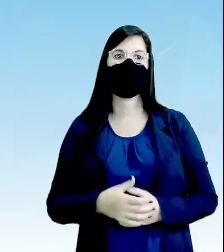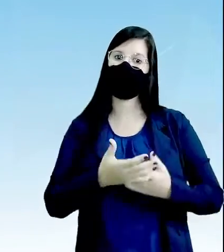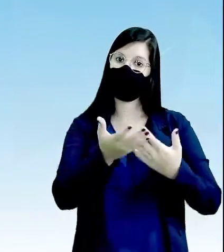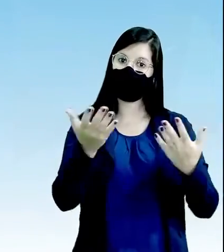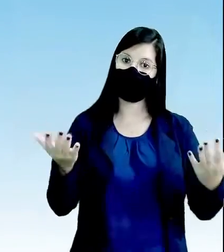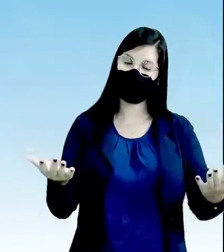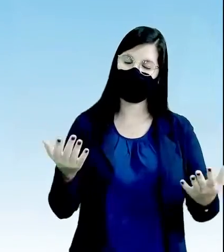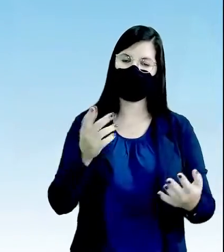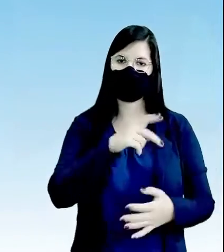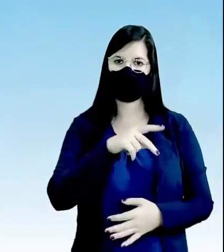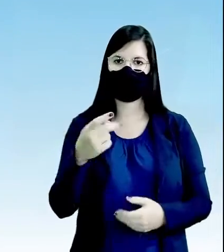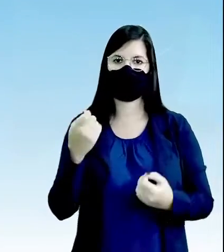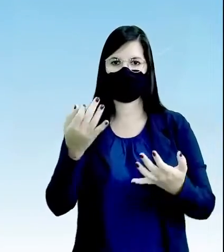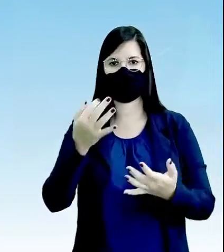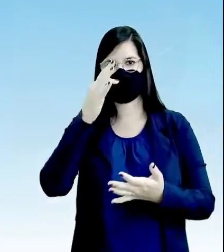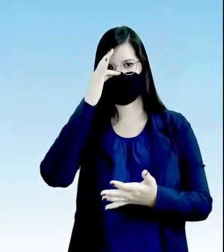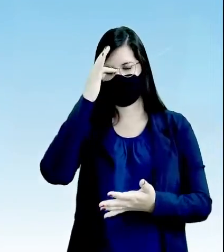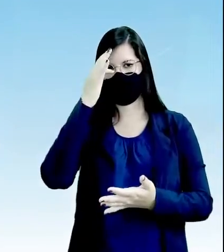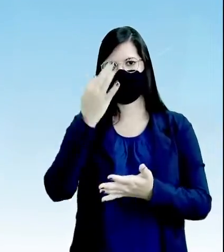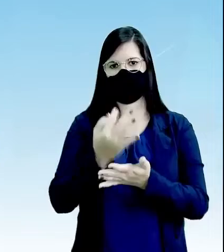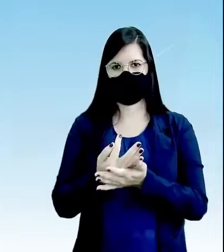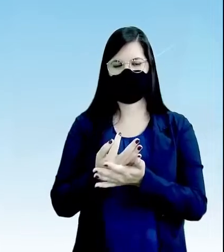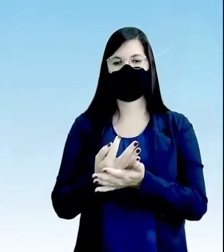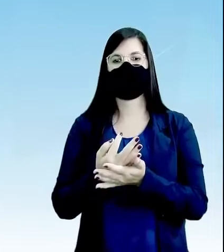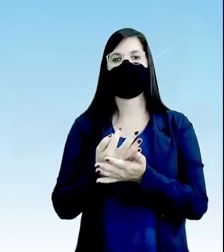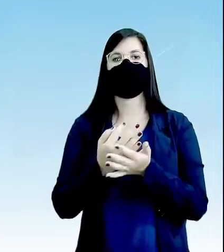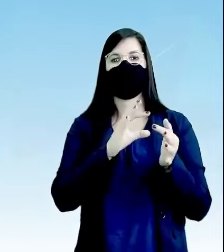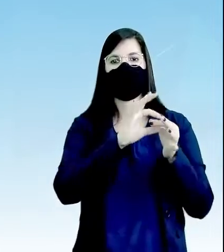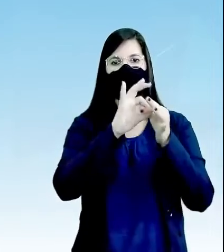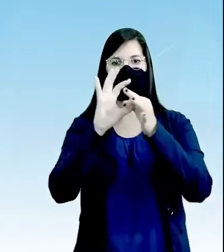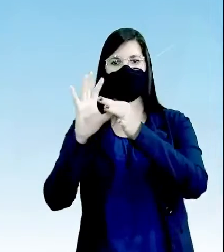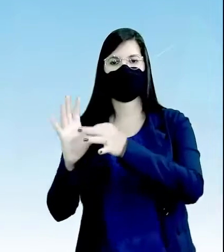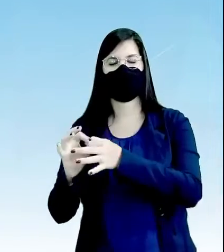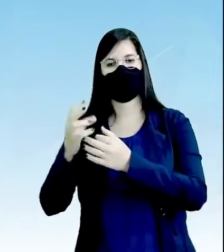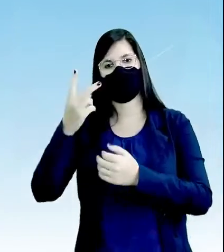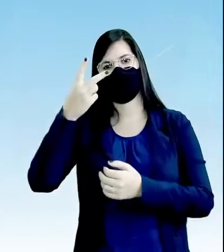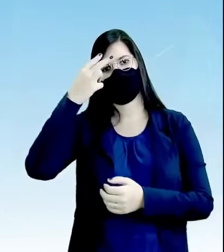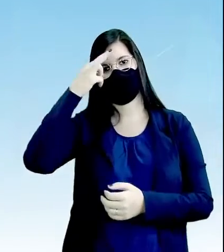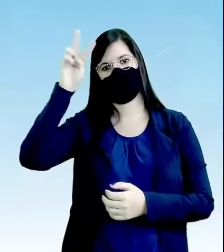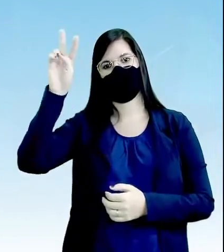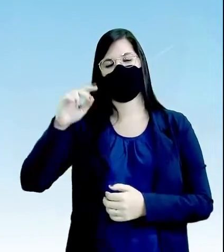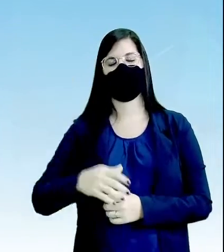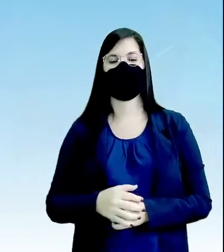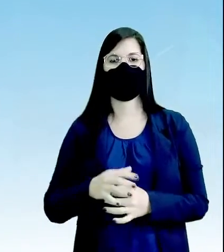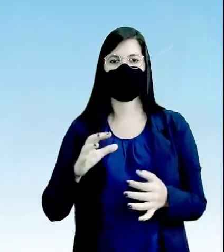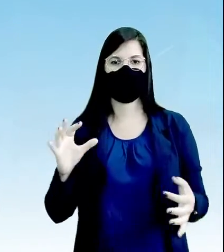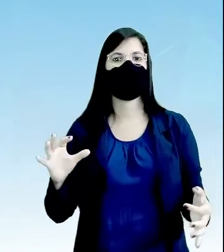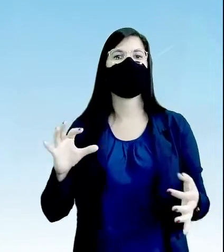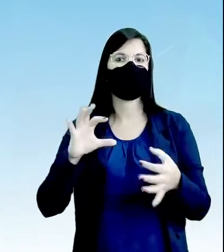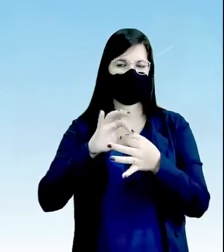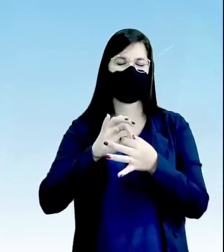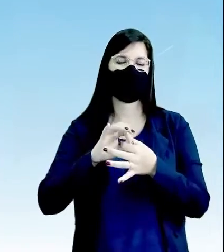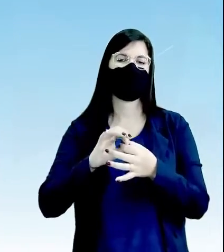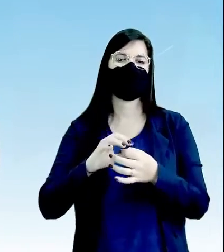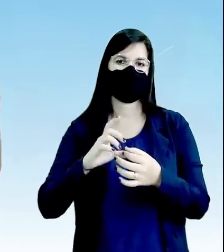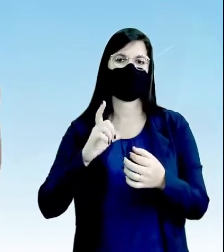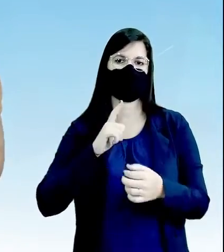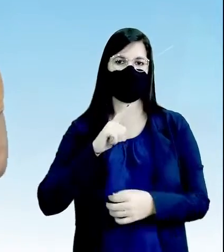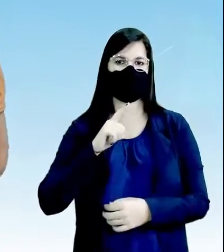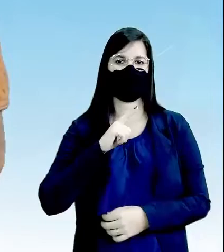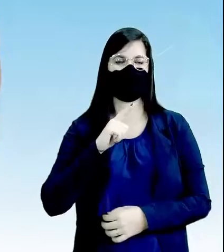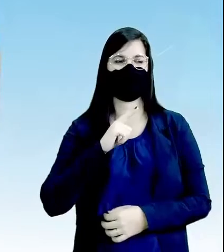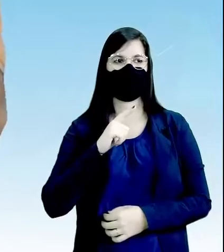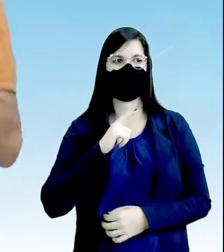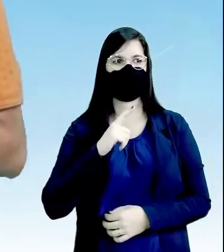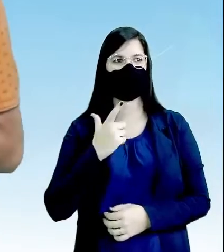professor acabou de falar, uma fé comprometida, um contexto histórico. Está atrelado ao contexto histórico, né, professor? Exatamente.